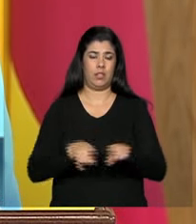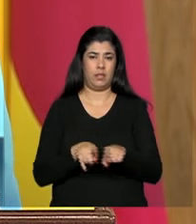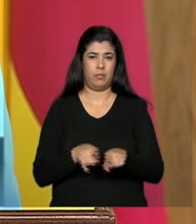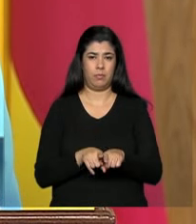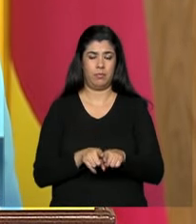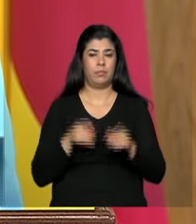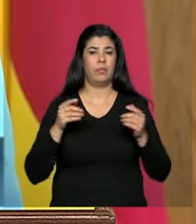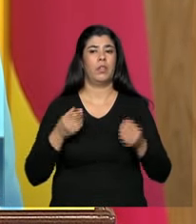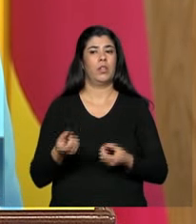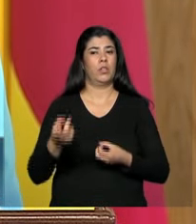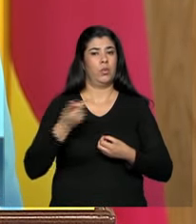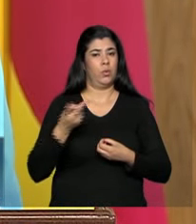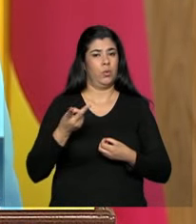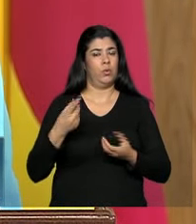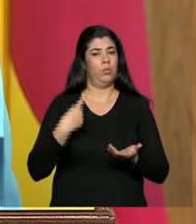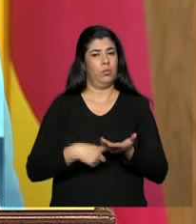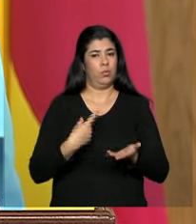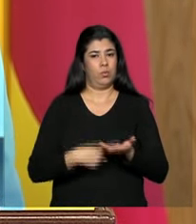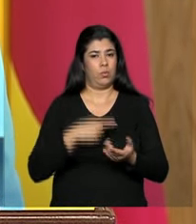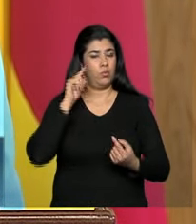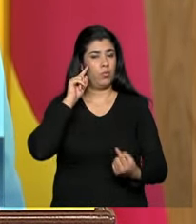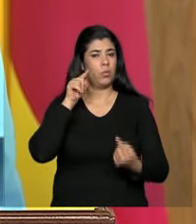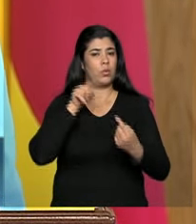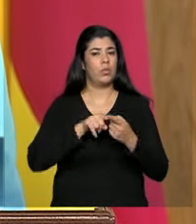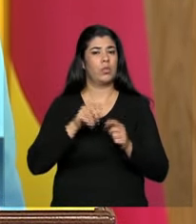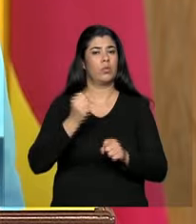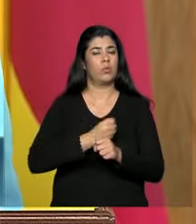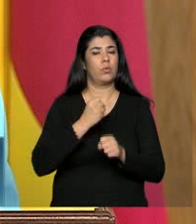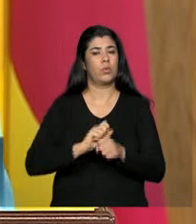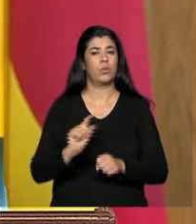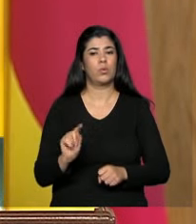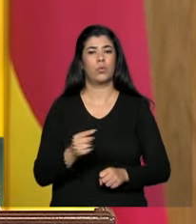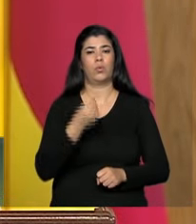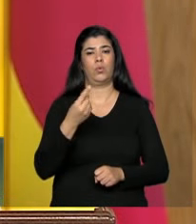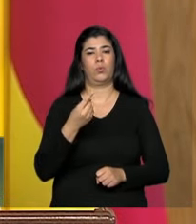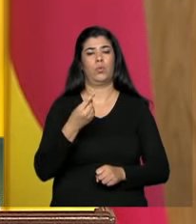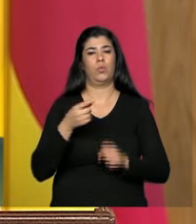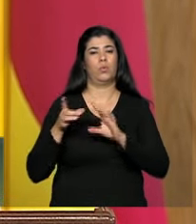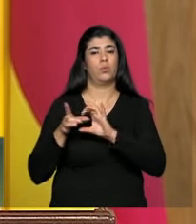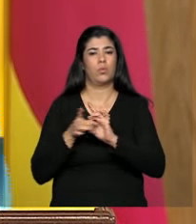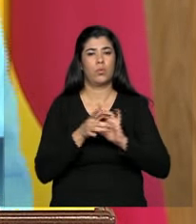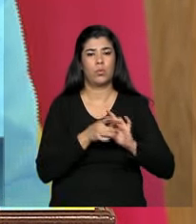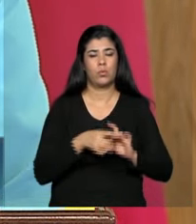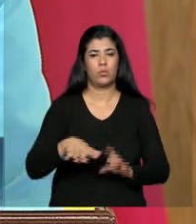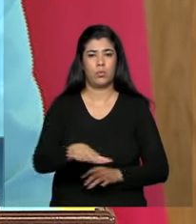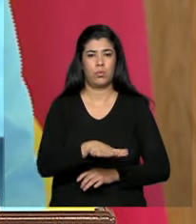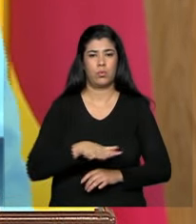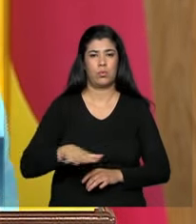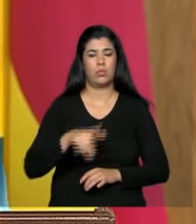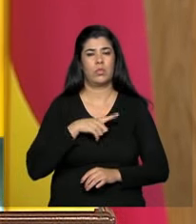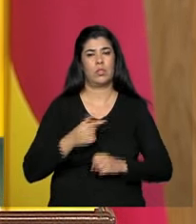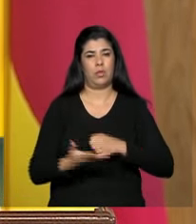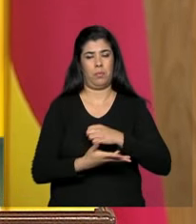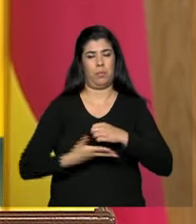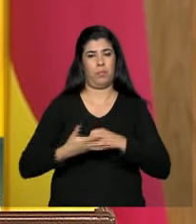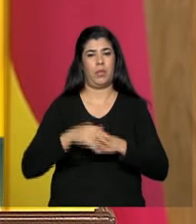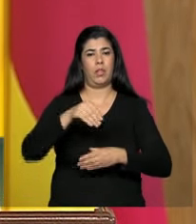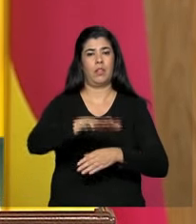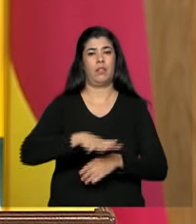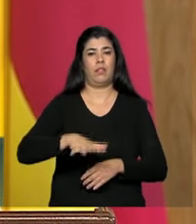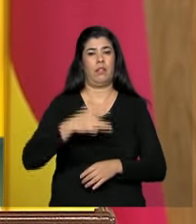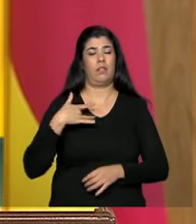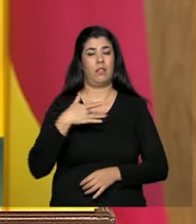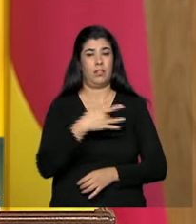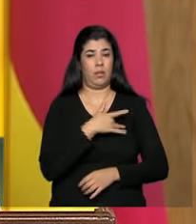Partilhamos o objetivo de construir uma urbanização integrada e sustentável. Na área da saúde,